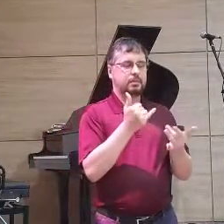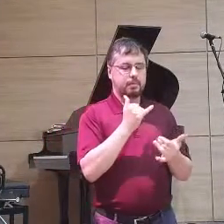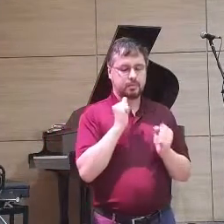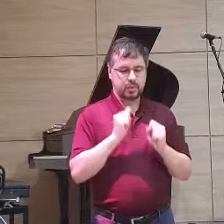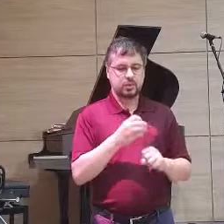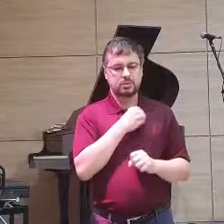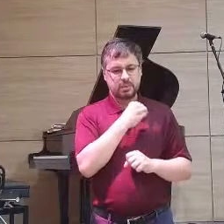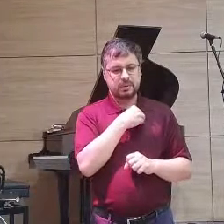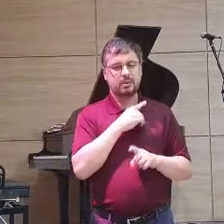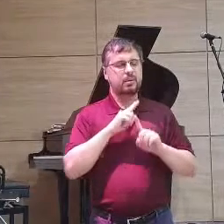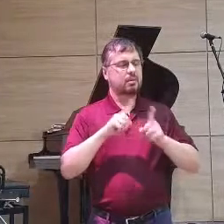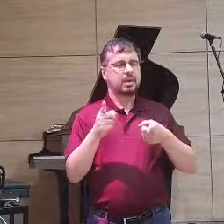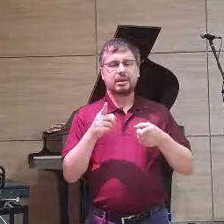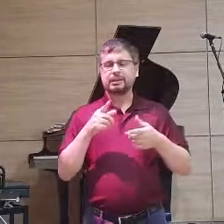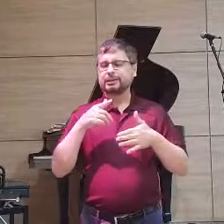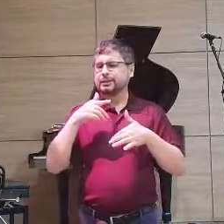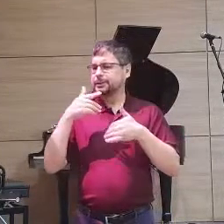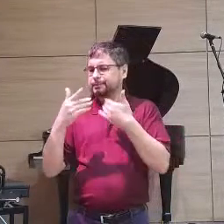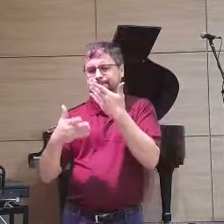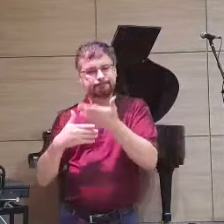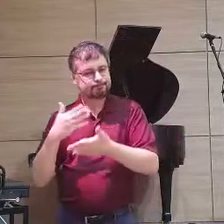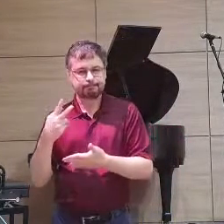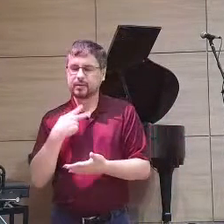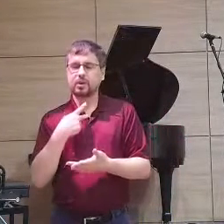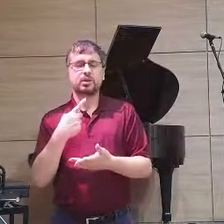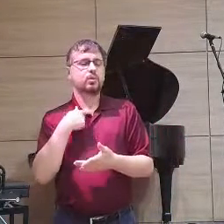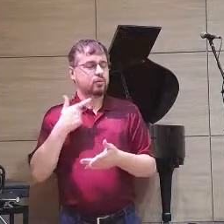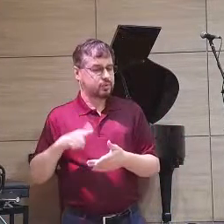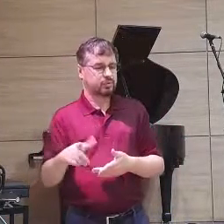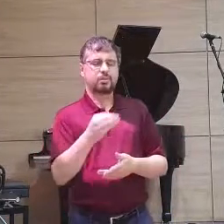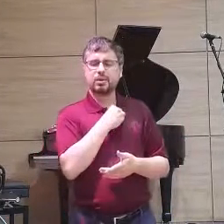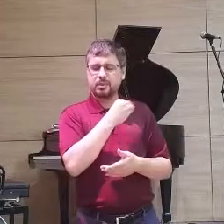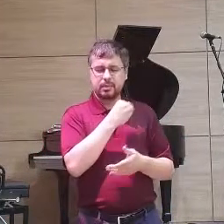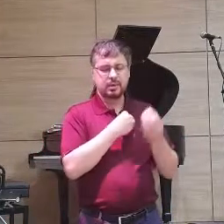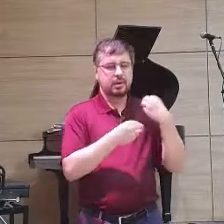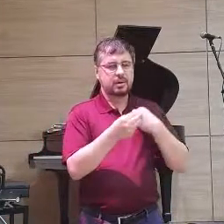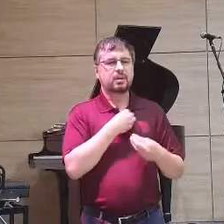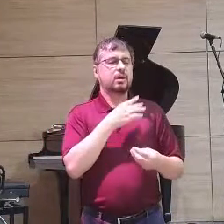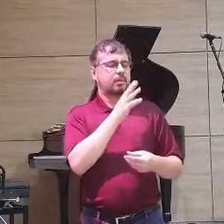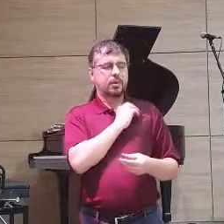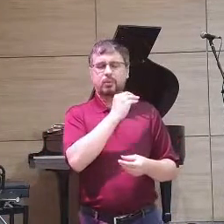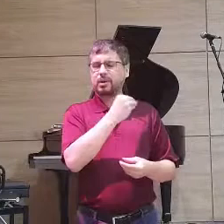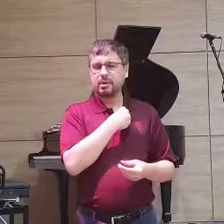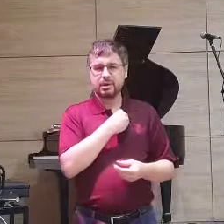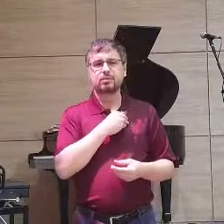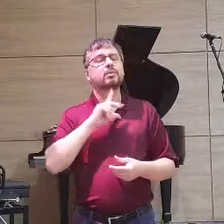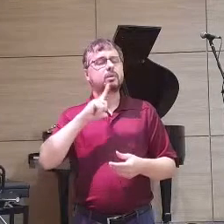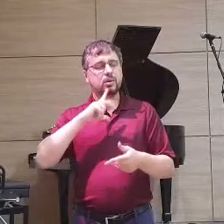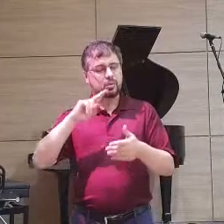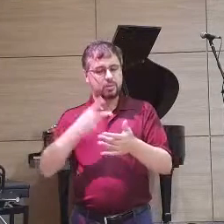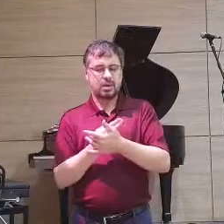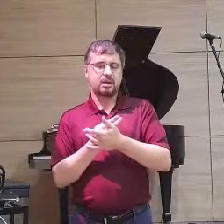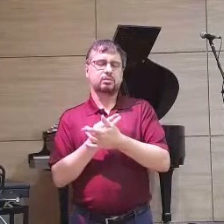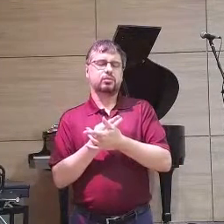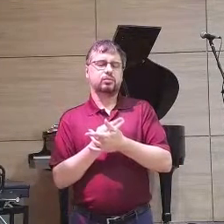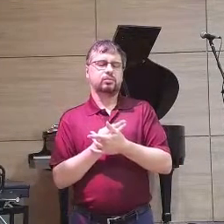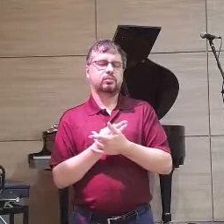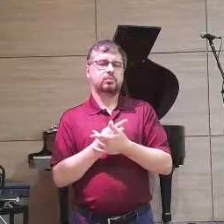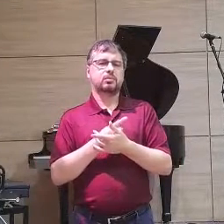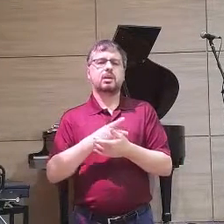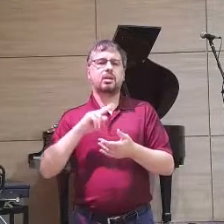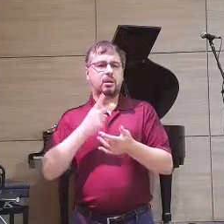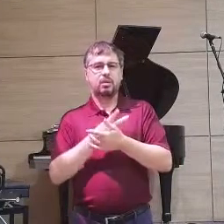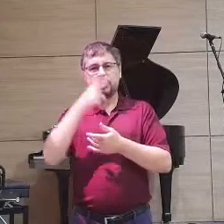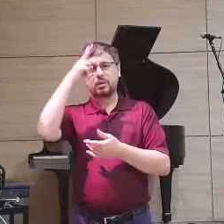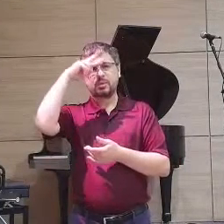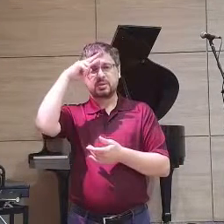que fora alguma coisa está errada na equação do Evangelho na minha história O que é isso